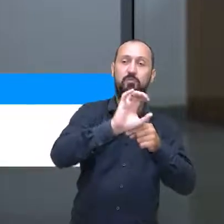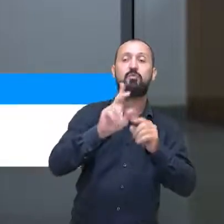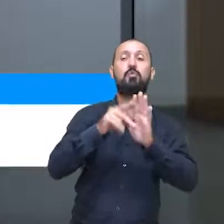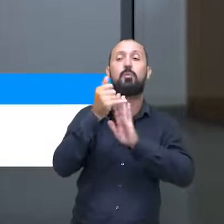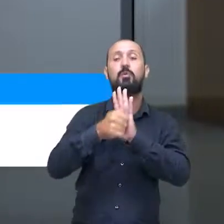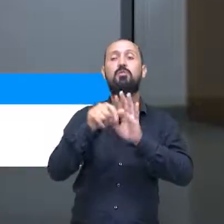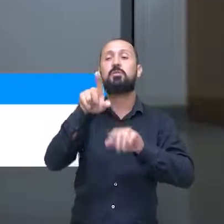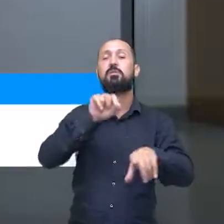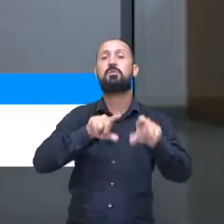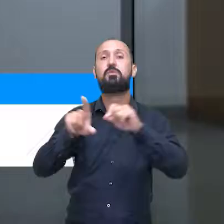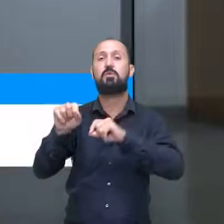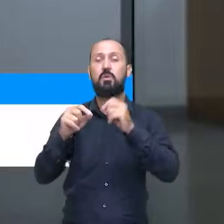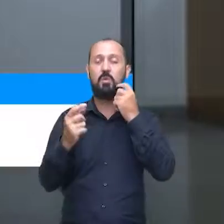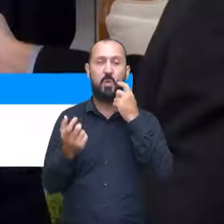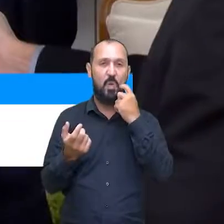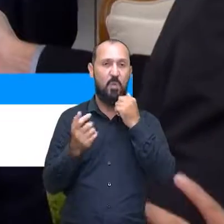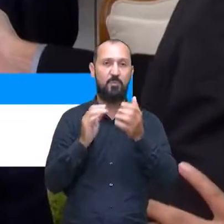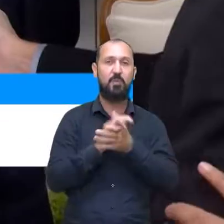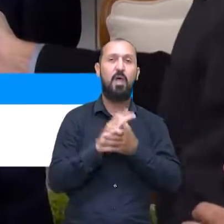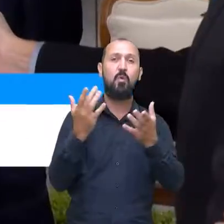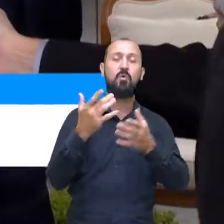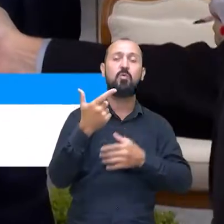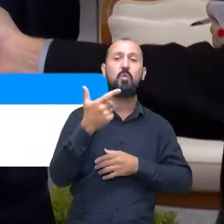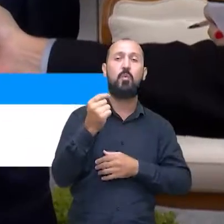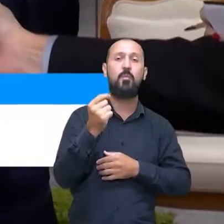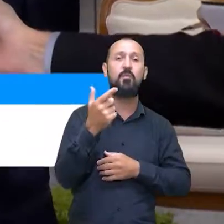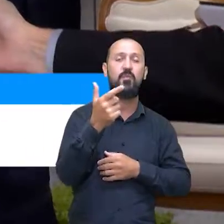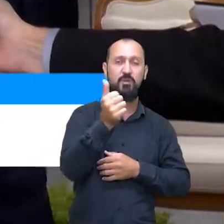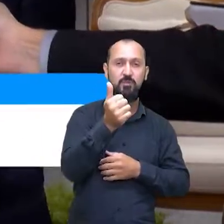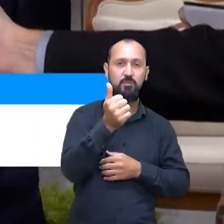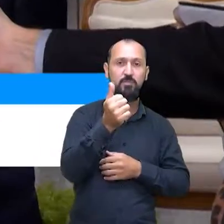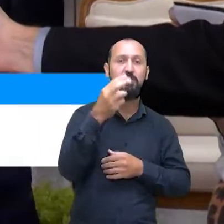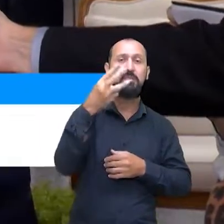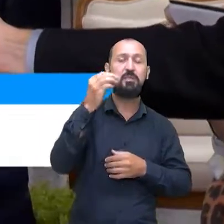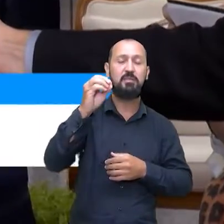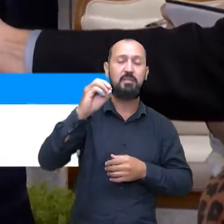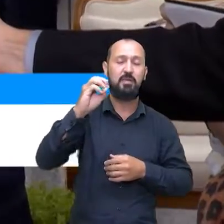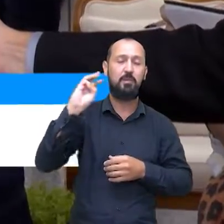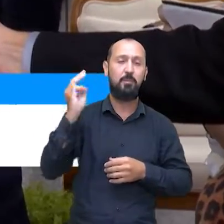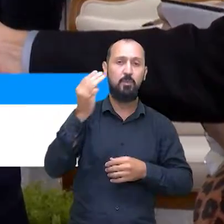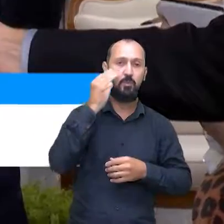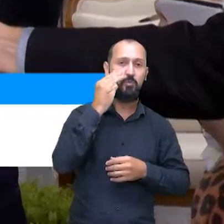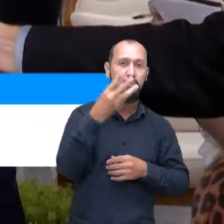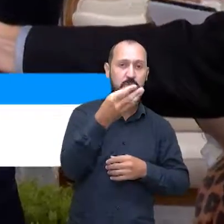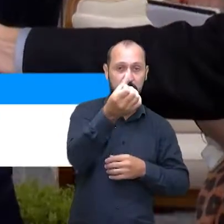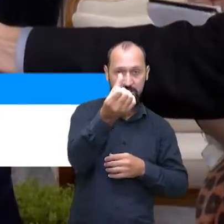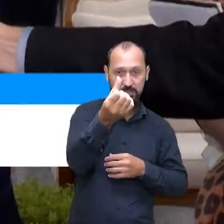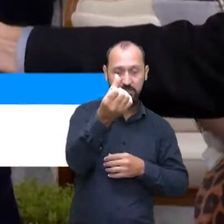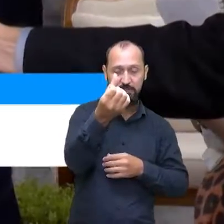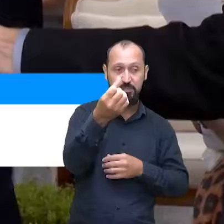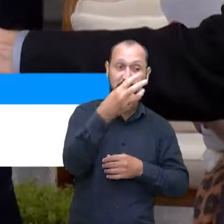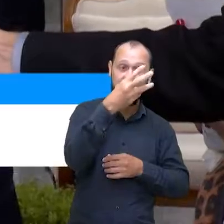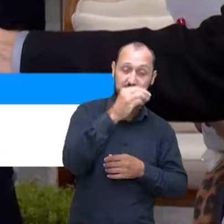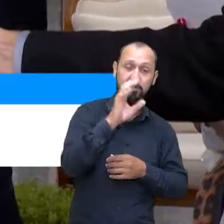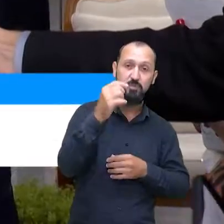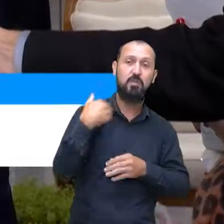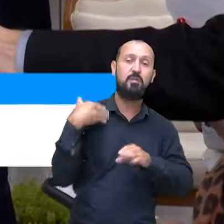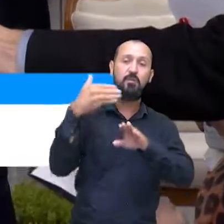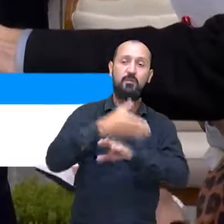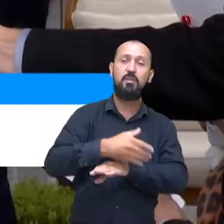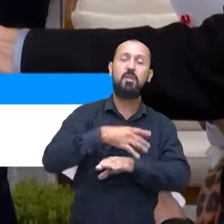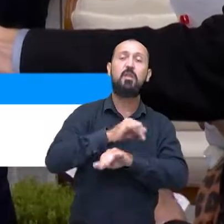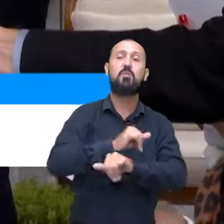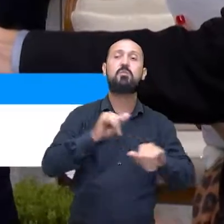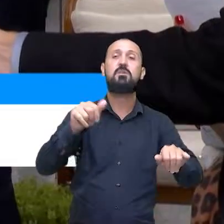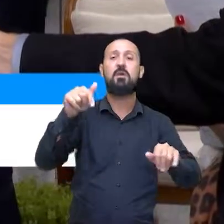e projetos de sua escolha. Nós estamos cumprindo agora 2021, praticamente 30 milhões dos 36 milhões. O